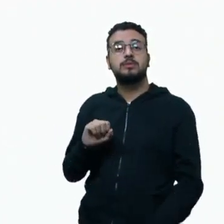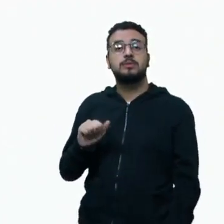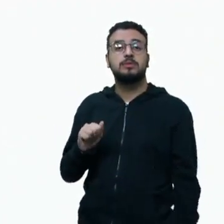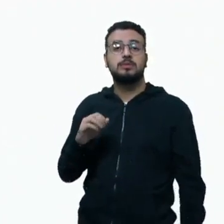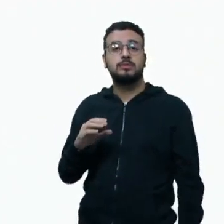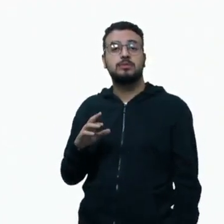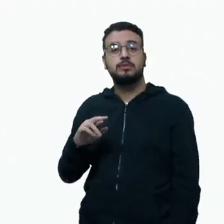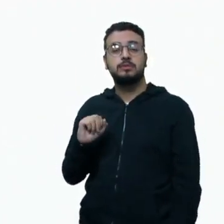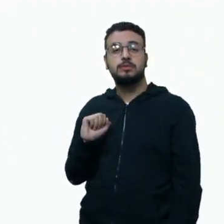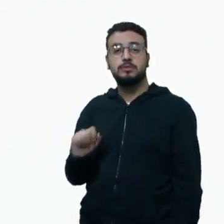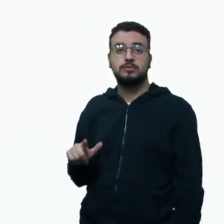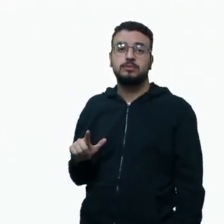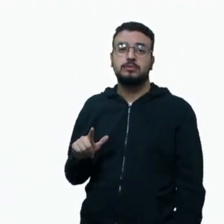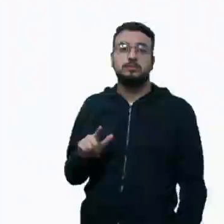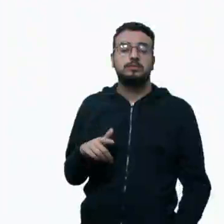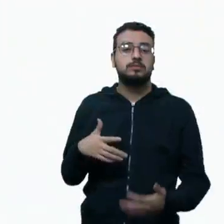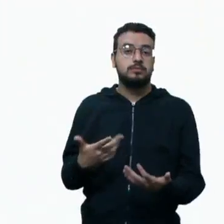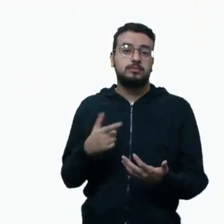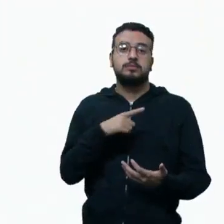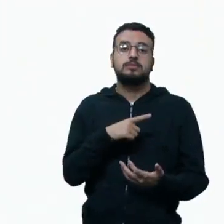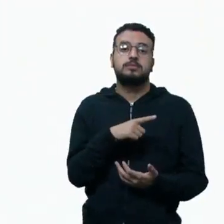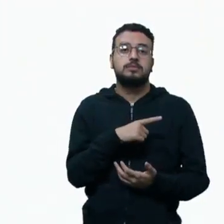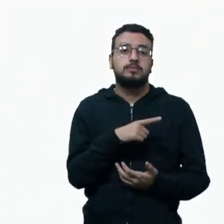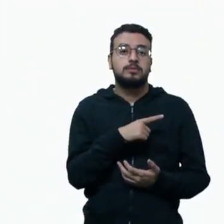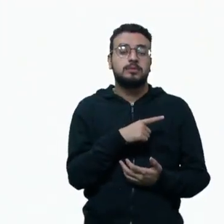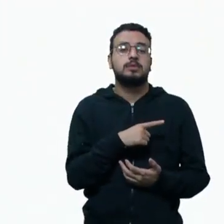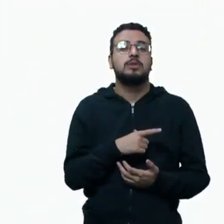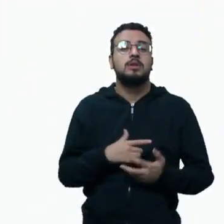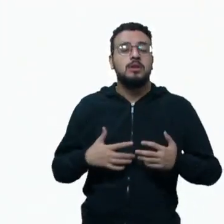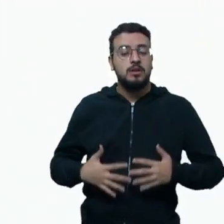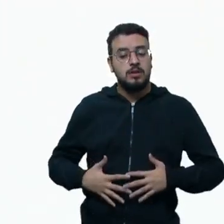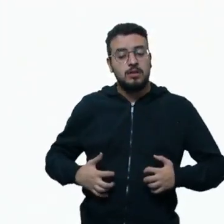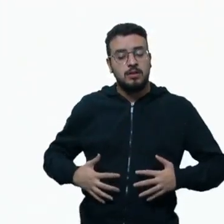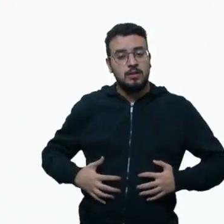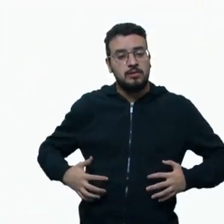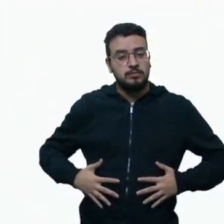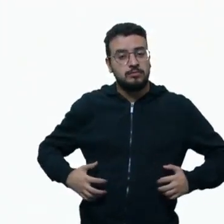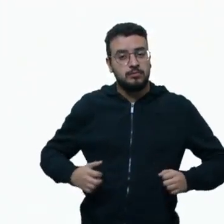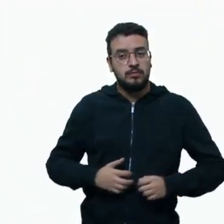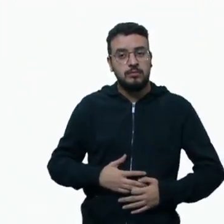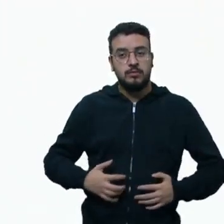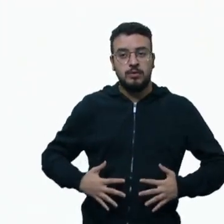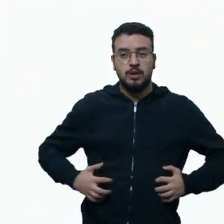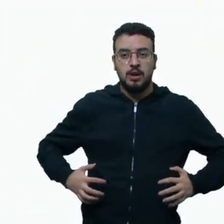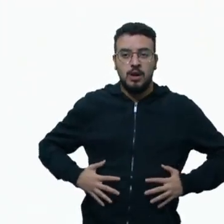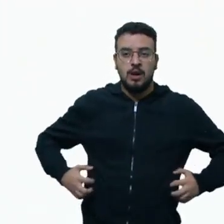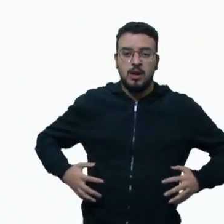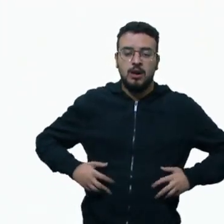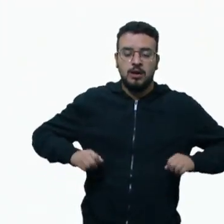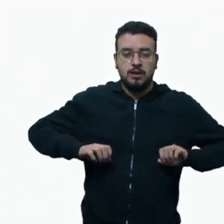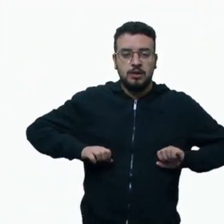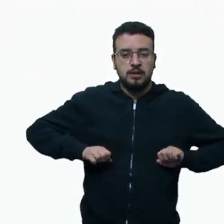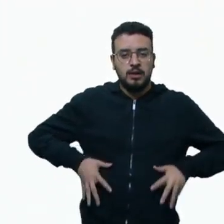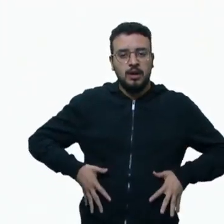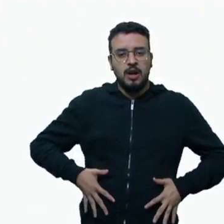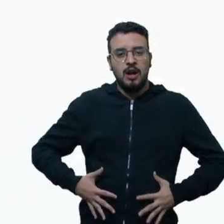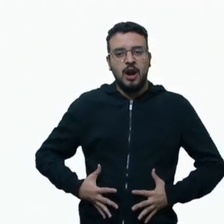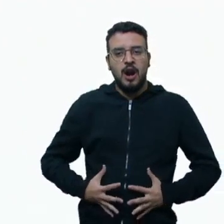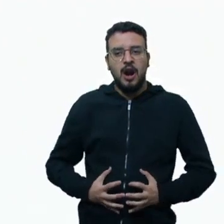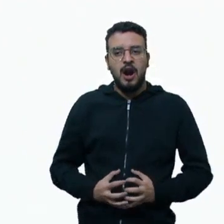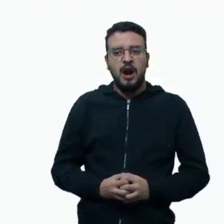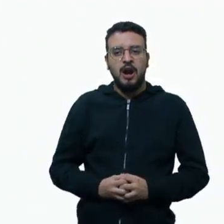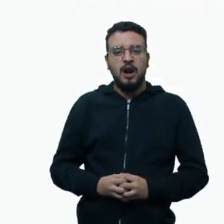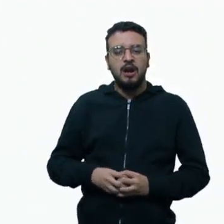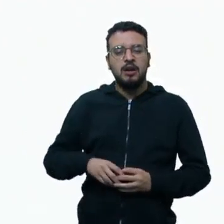nós temos a parte das vértebras lombares e também de vértebras sacrais, no caso, que estão englobadas pelo